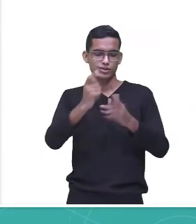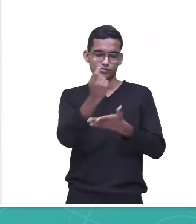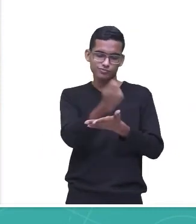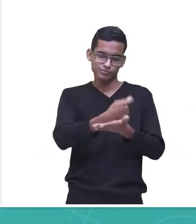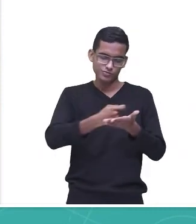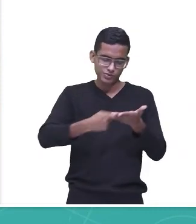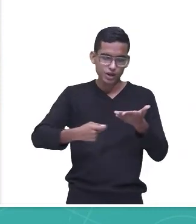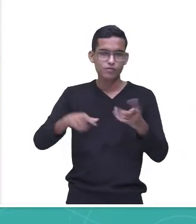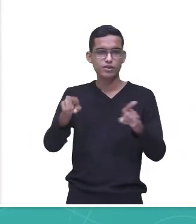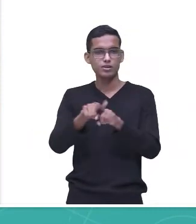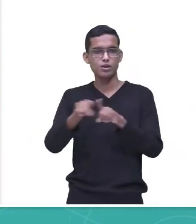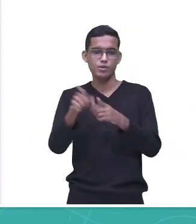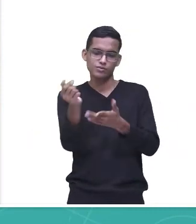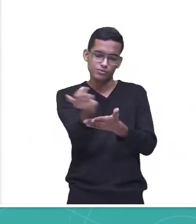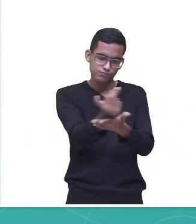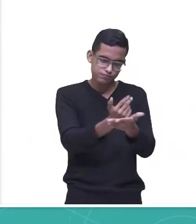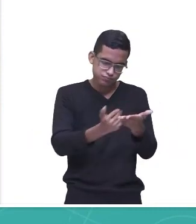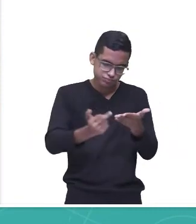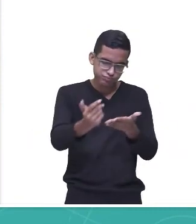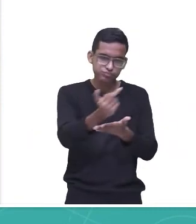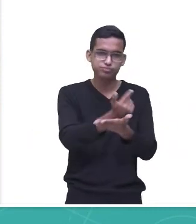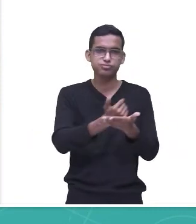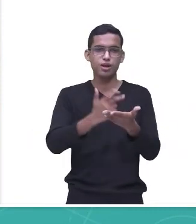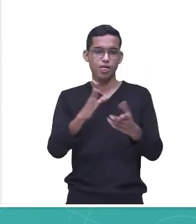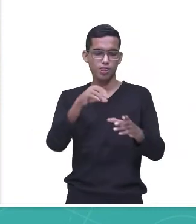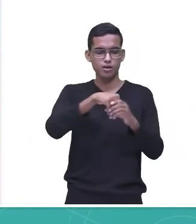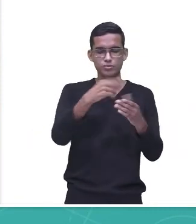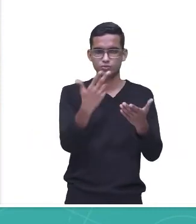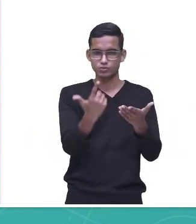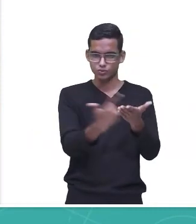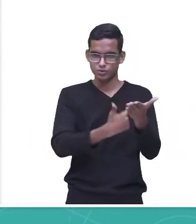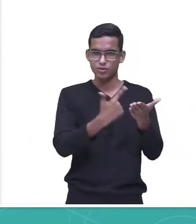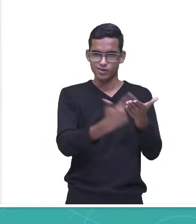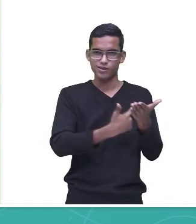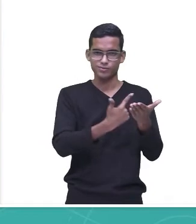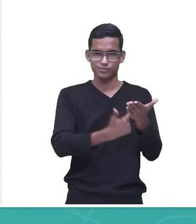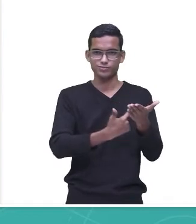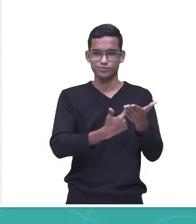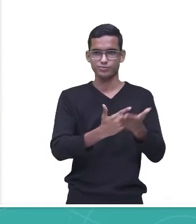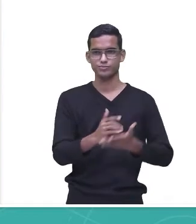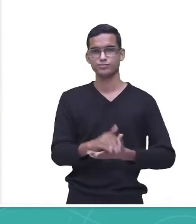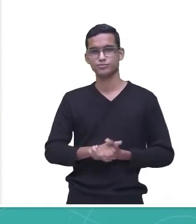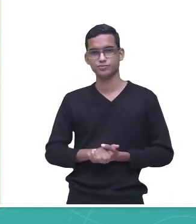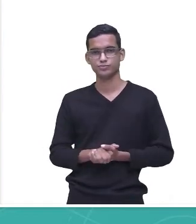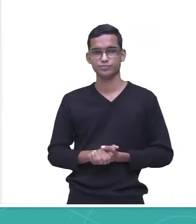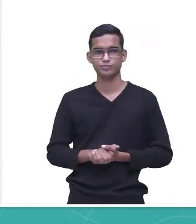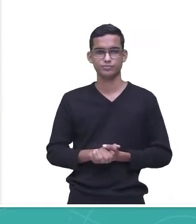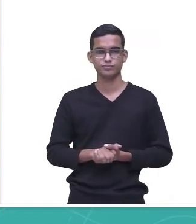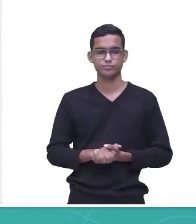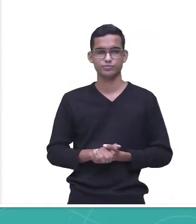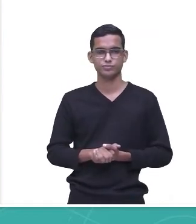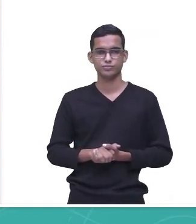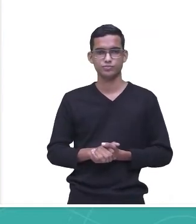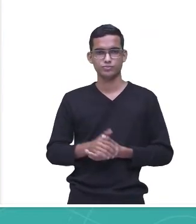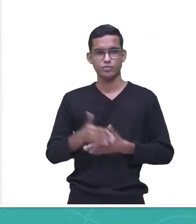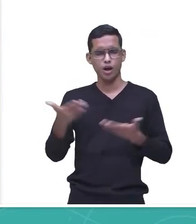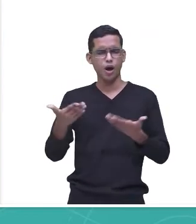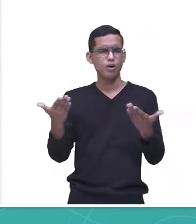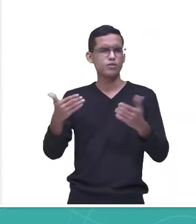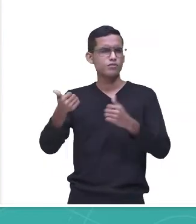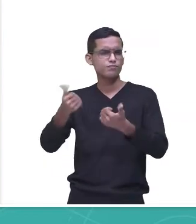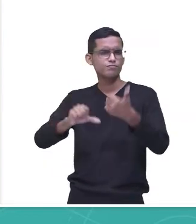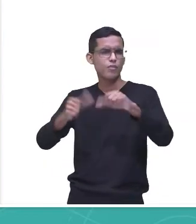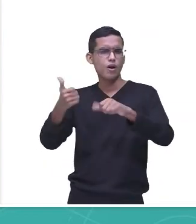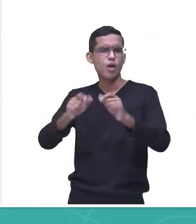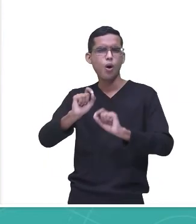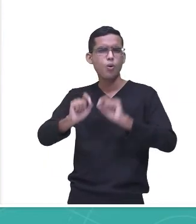exemplo aqui também de uma iluminura que conta também a história dos personagens bíblicos. Então vamos analisar mais o que vai ser uma